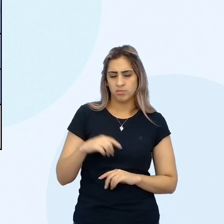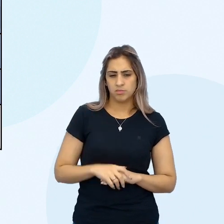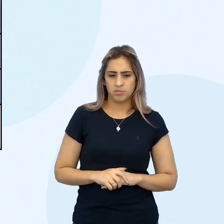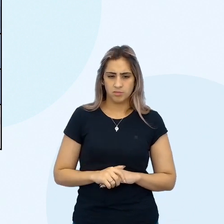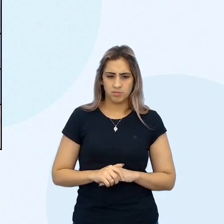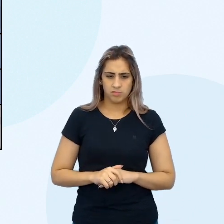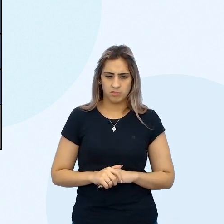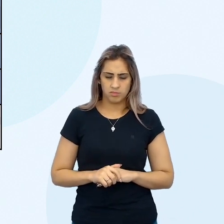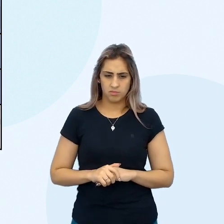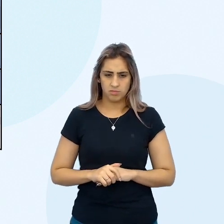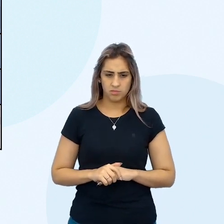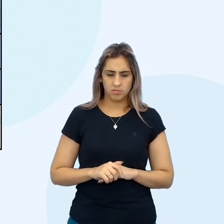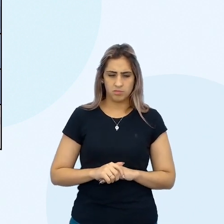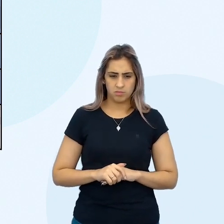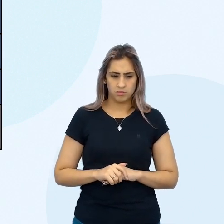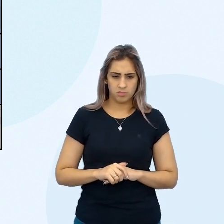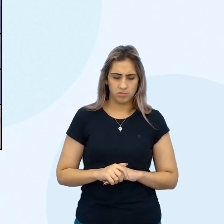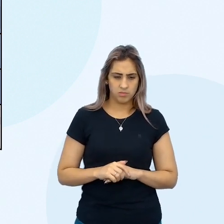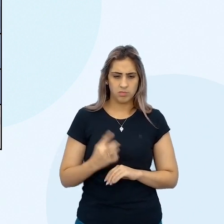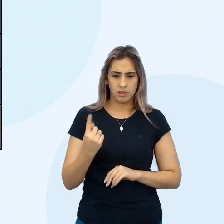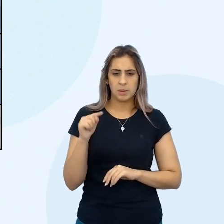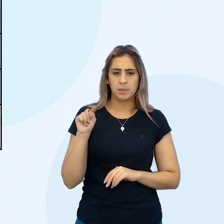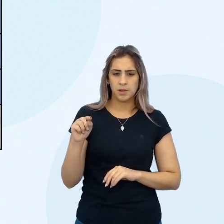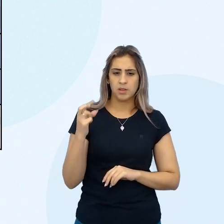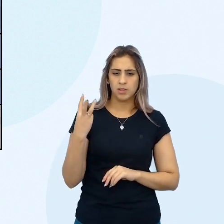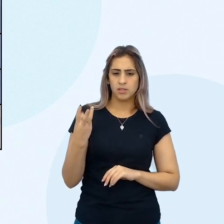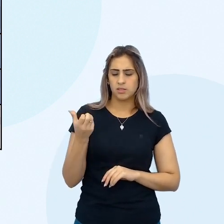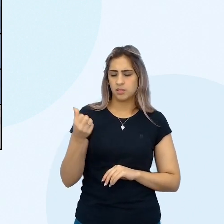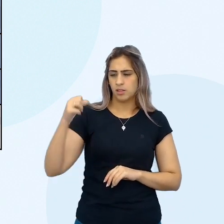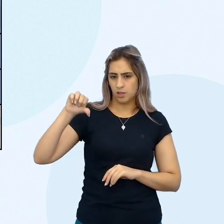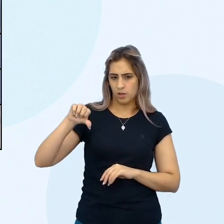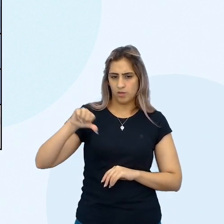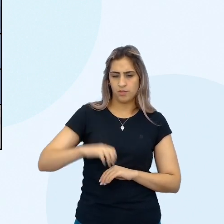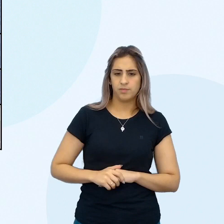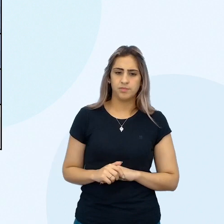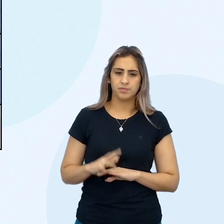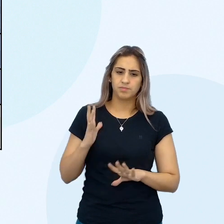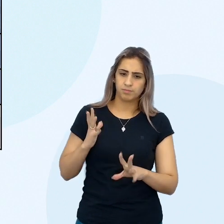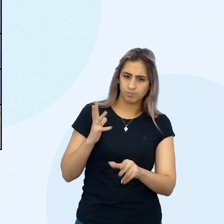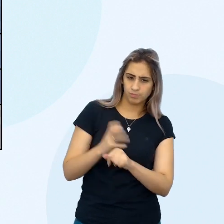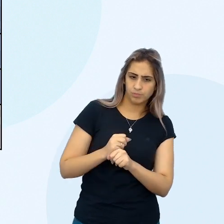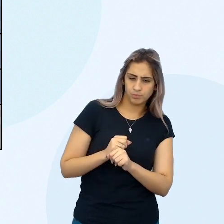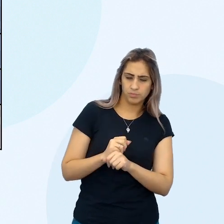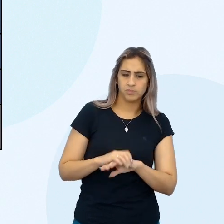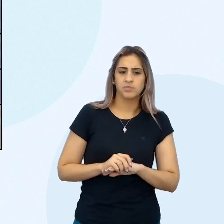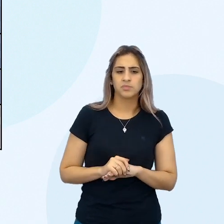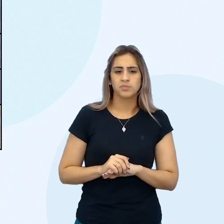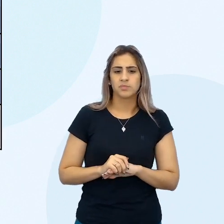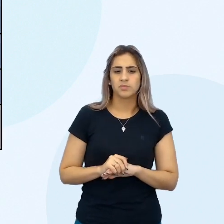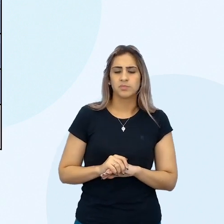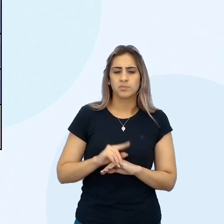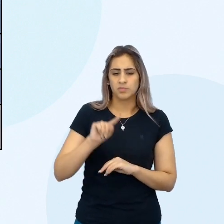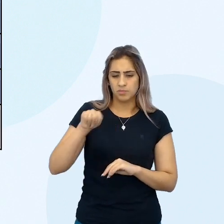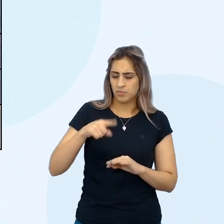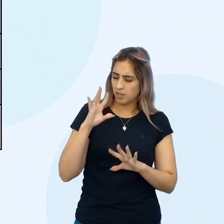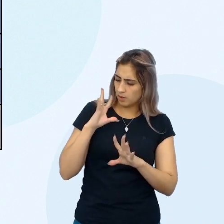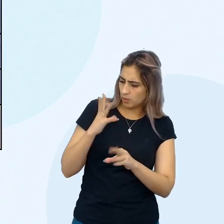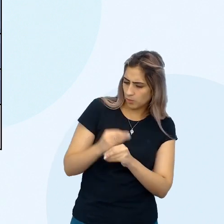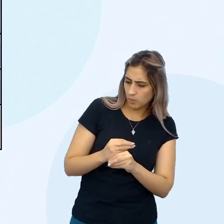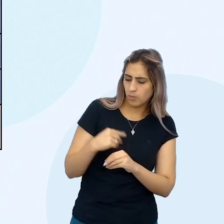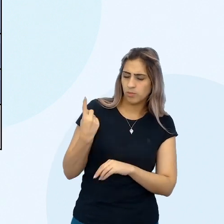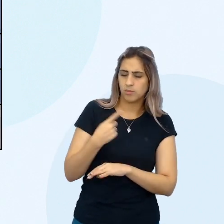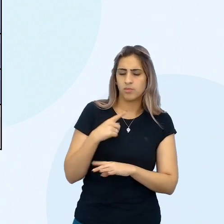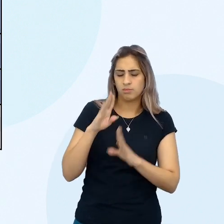sem a calculadora. Sim. Mas quanto deu aí? Temos aí 1.369. Muito bem. Fizemos, então a gente tem 2 números com vírgula, o resto é inteiro. Okay.